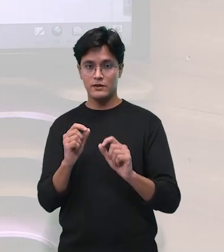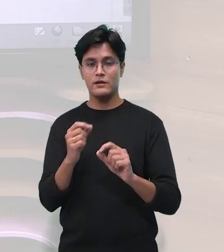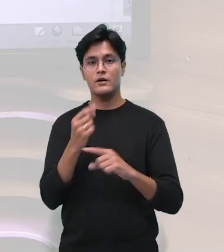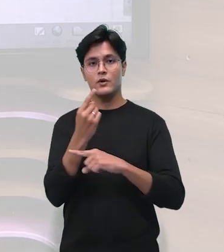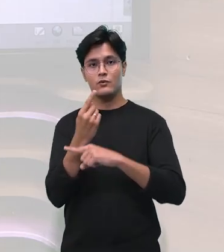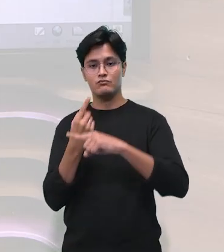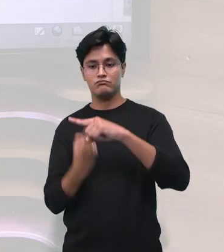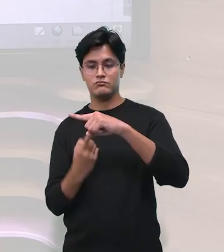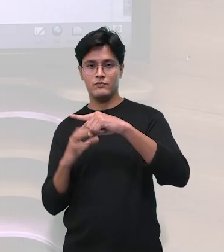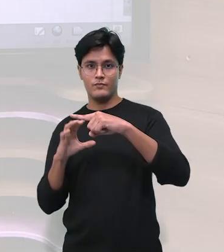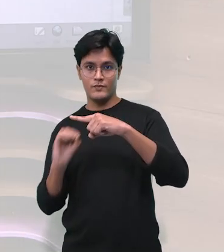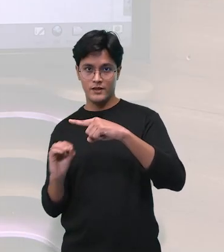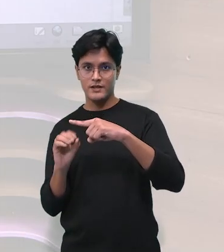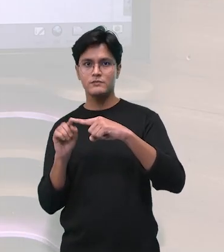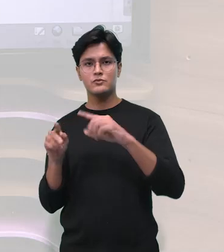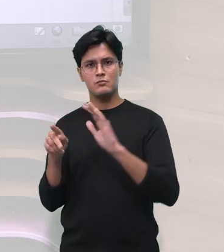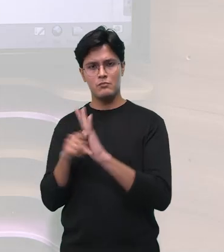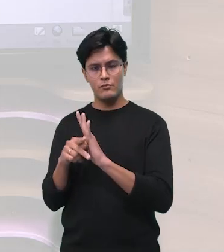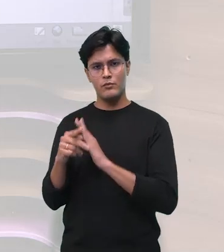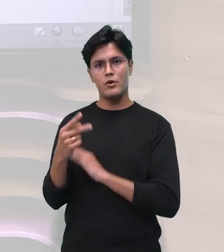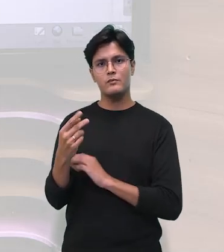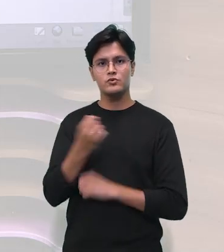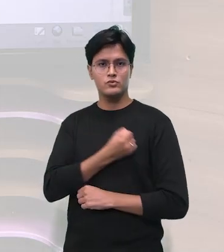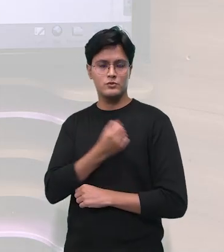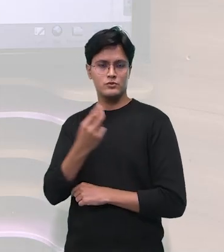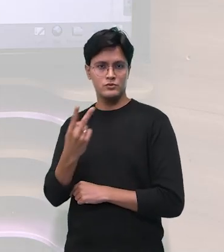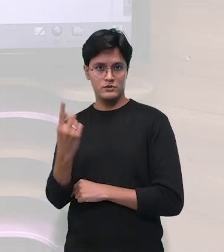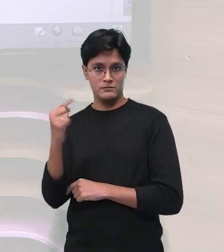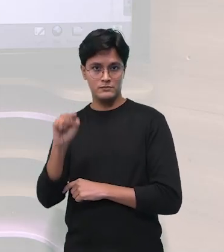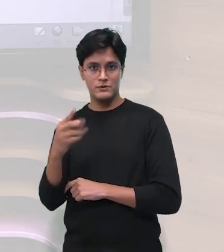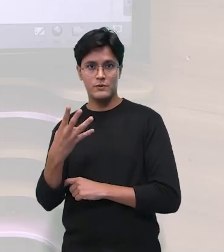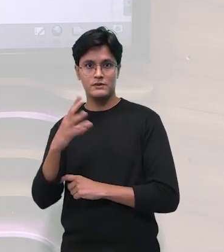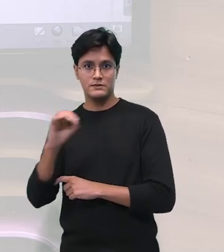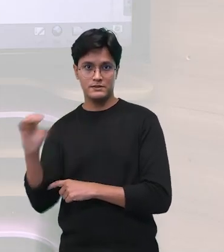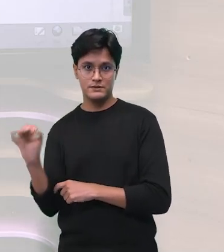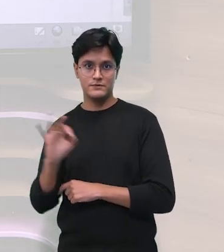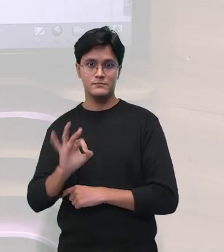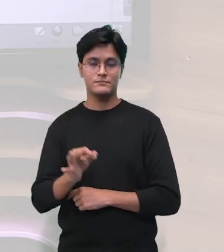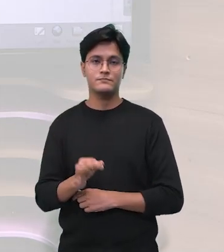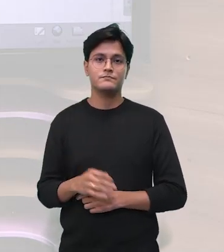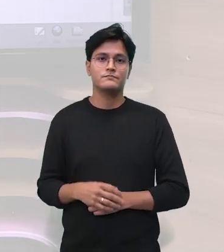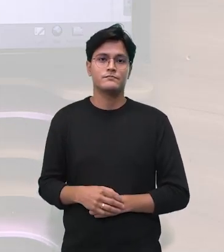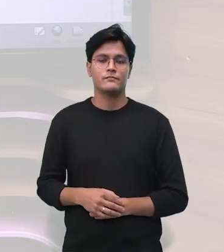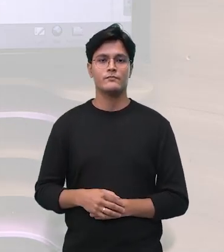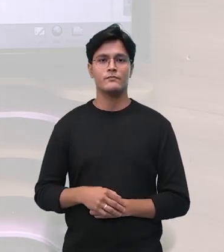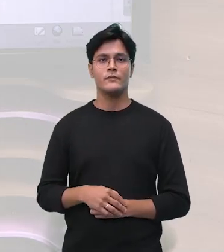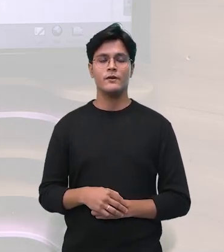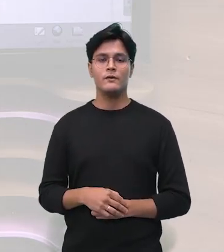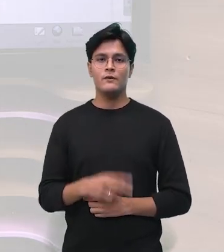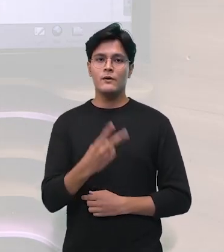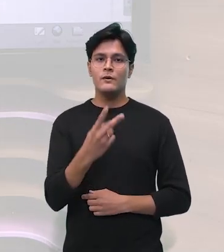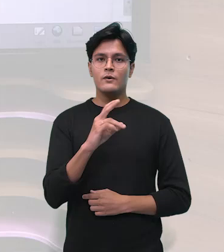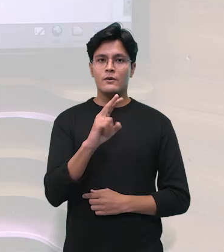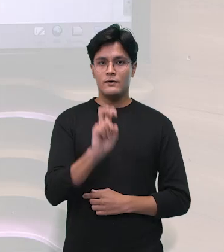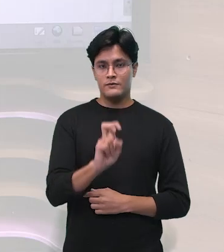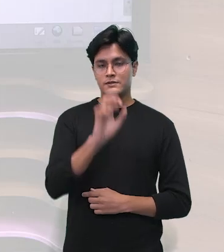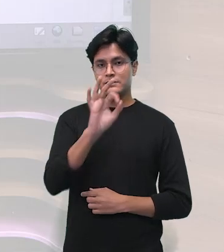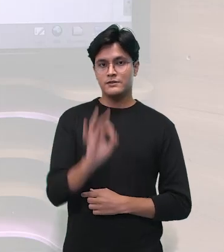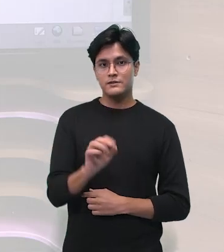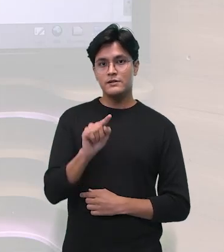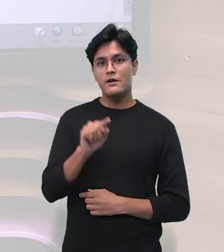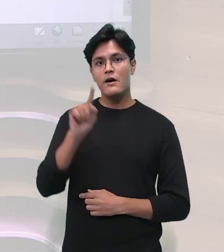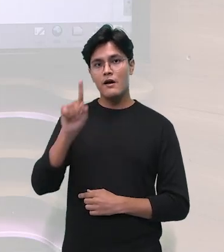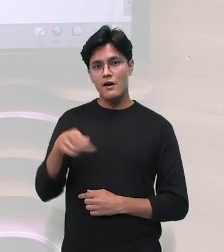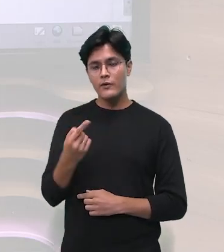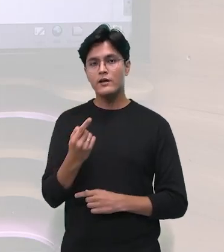parte de 2.400. Sempre assim, tá? 25% é a 4ª parte